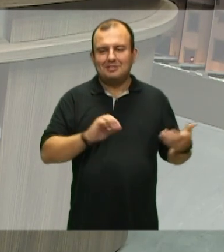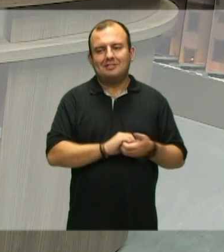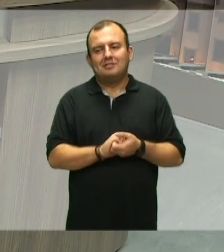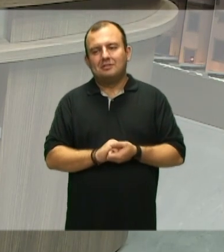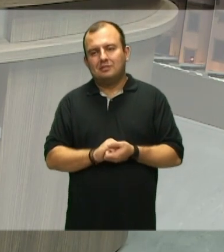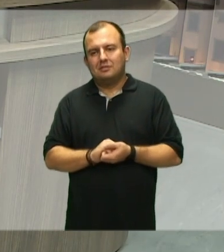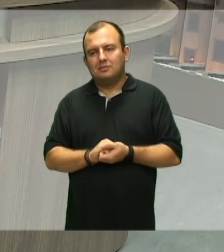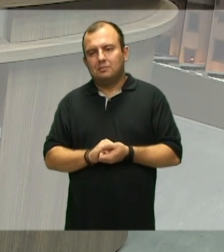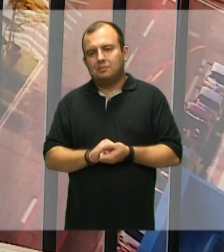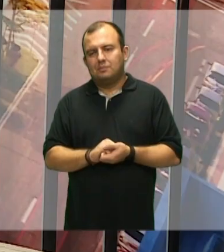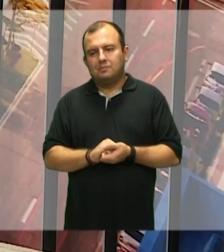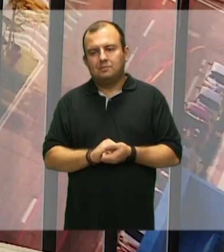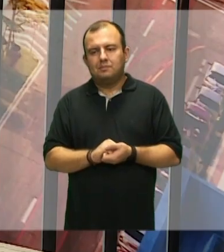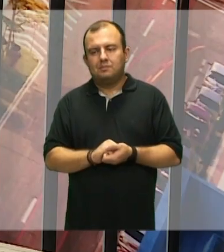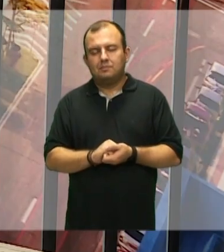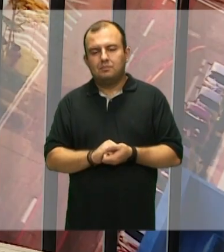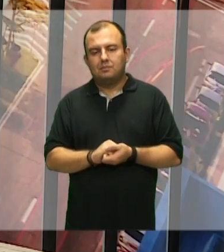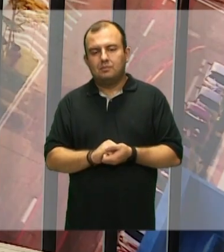isso.